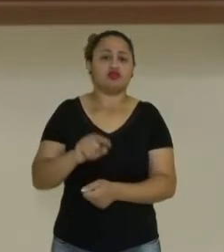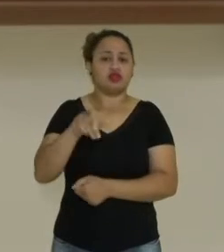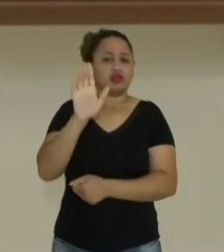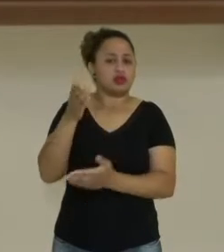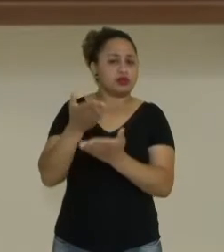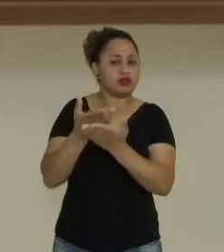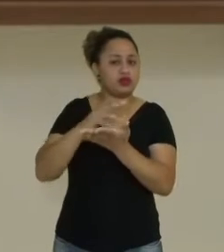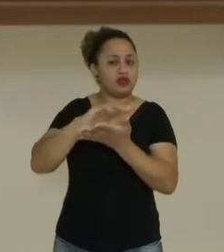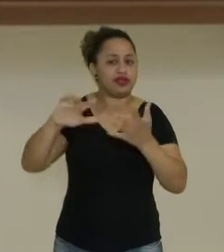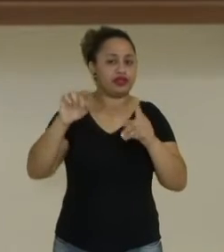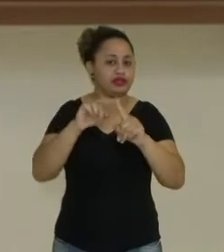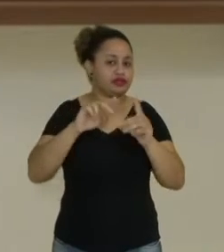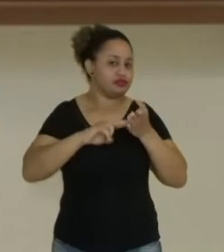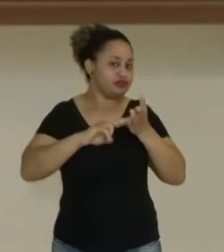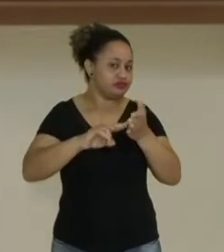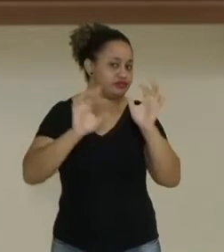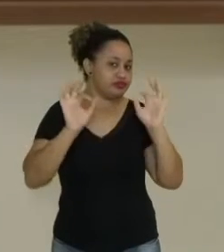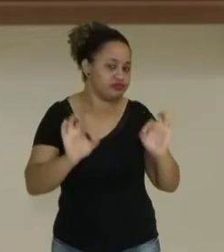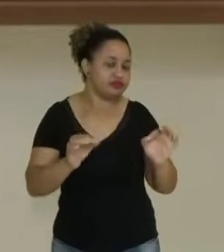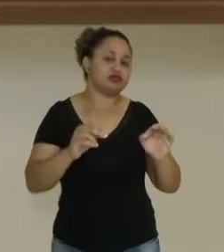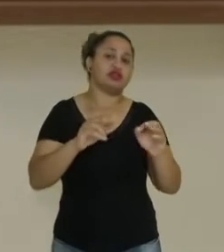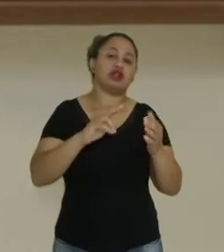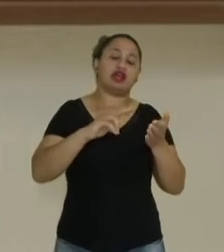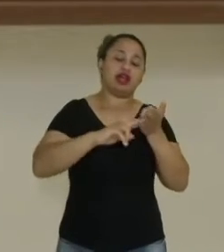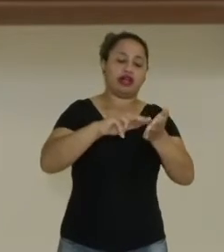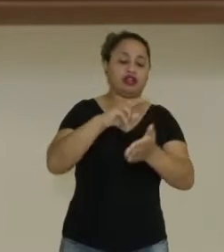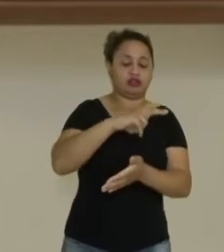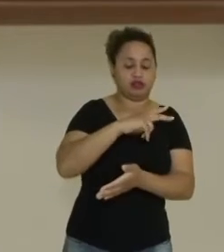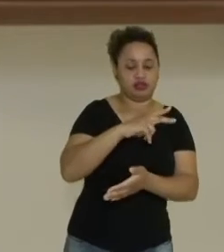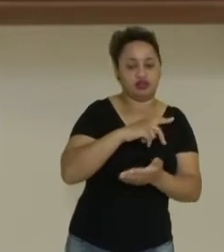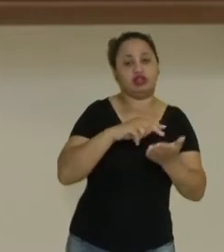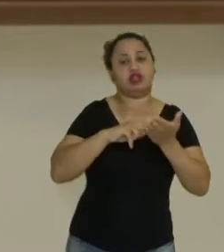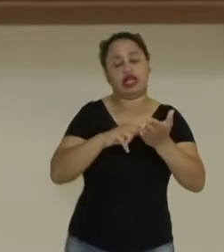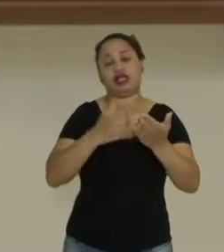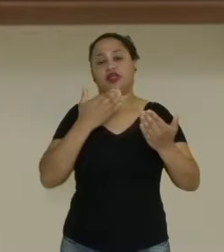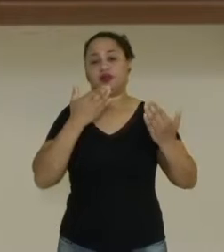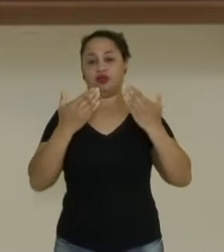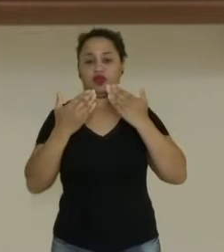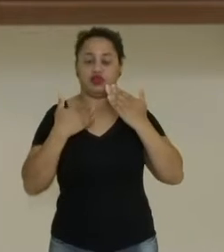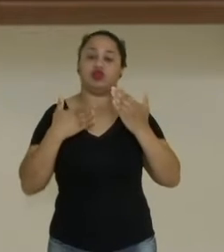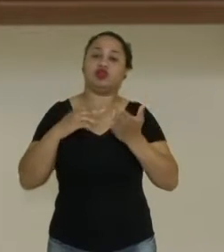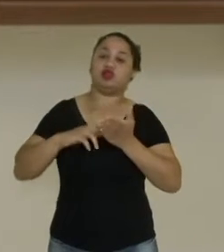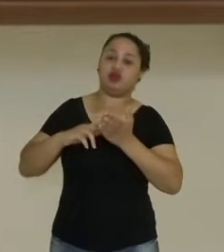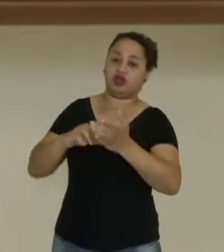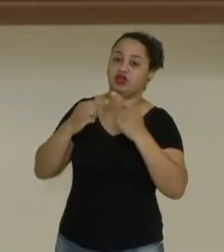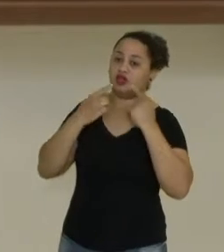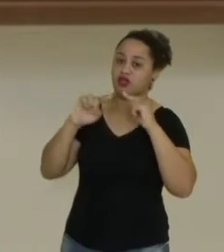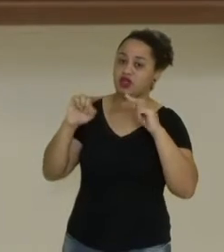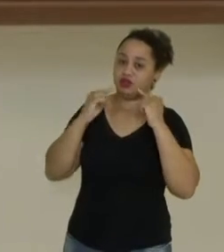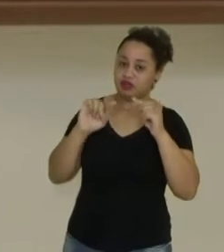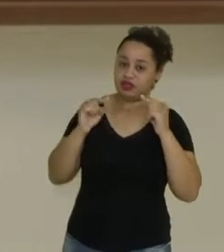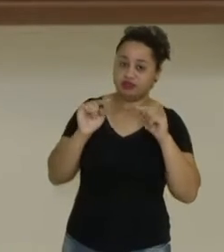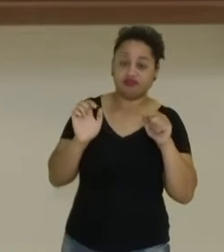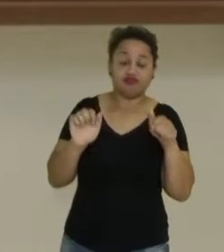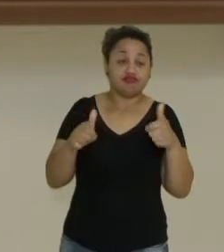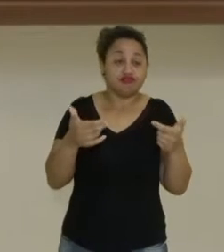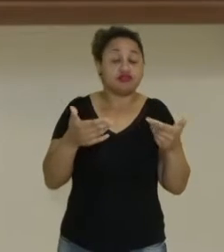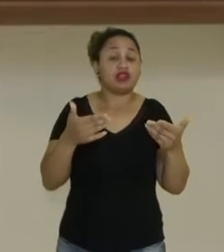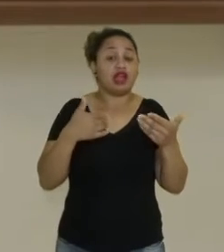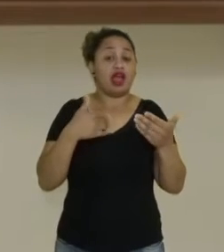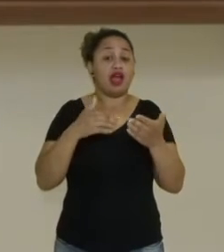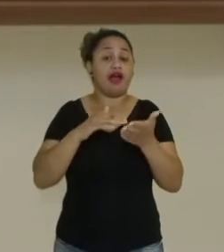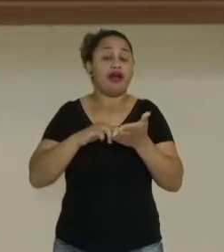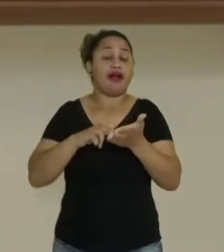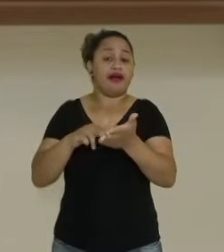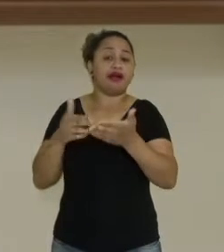estudou vários tipos de carta, não é mesmo? Carta pessoal, carta de solicitação, carta de reclamação. A carta aberta